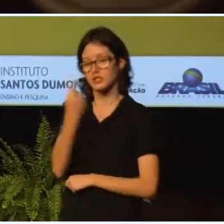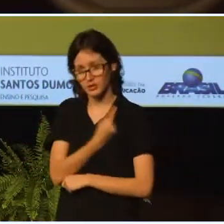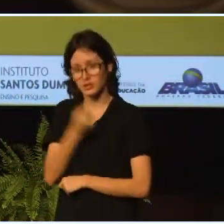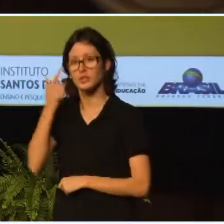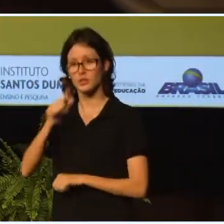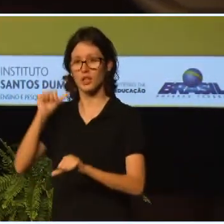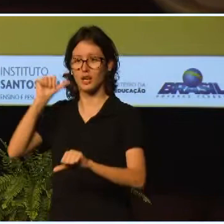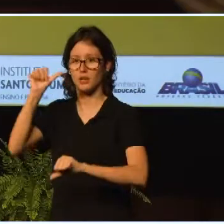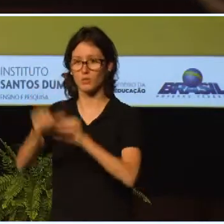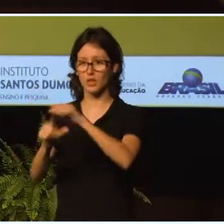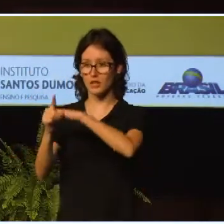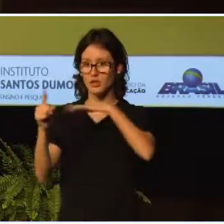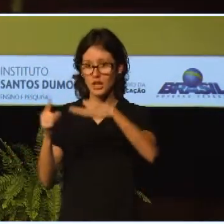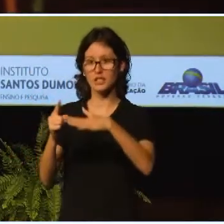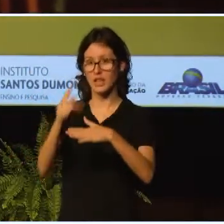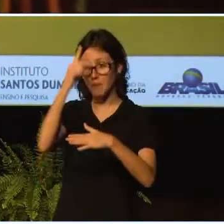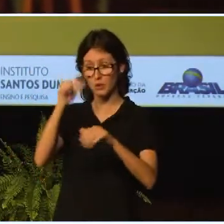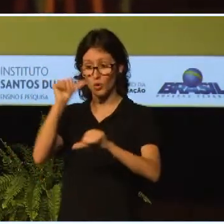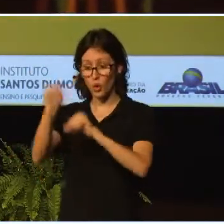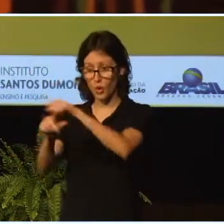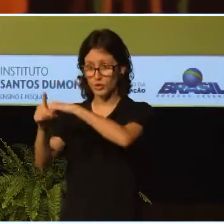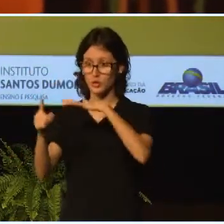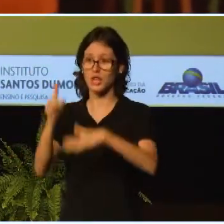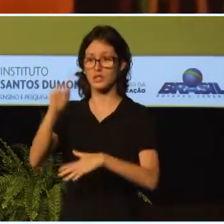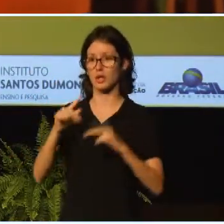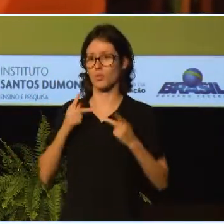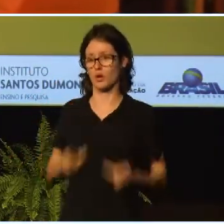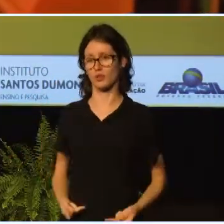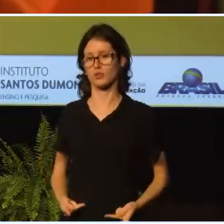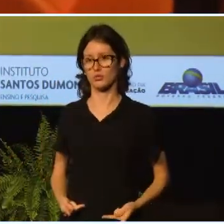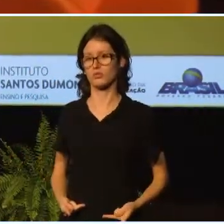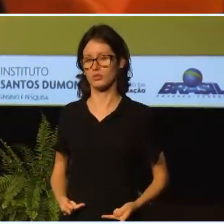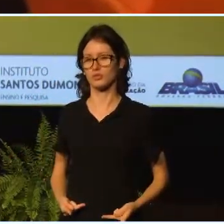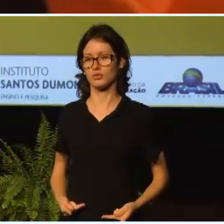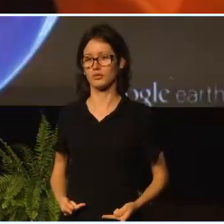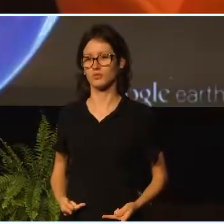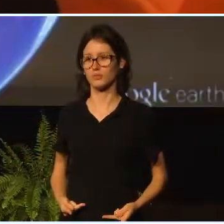mudar a sociedade. Quem muda a sociedade é o ser humano.